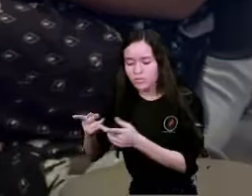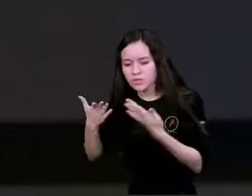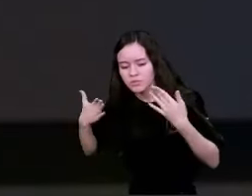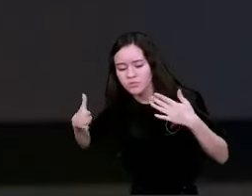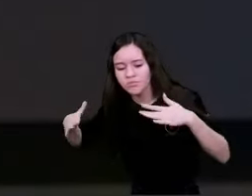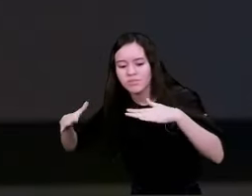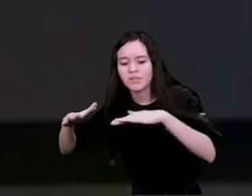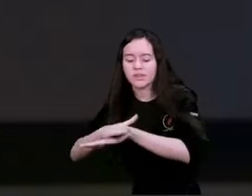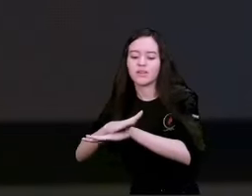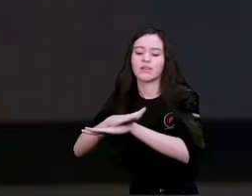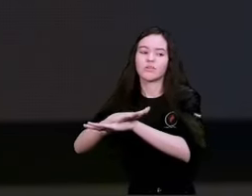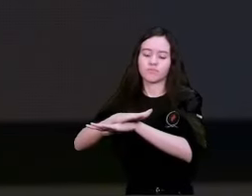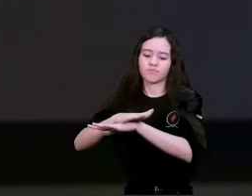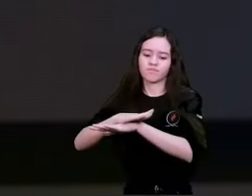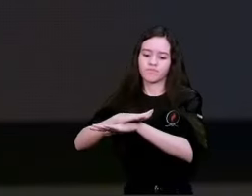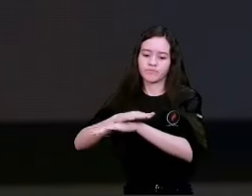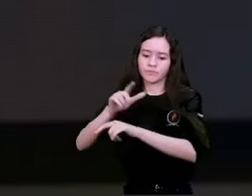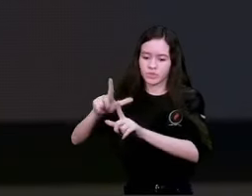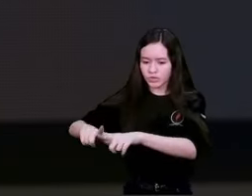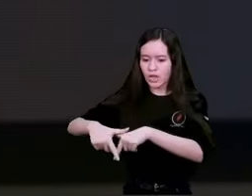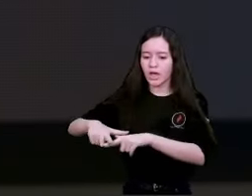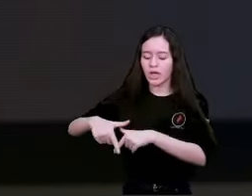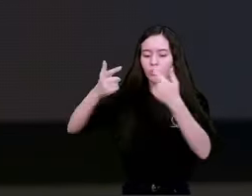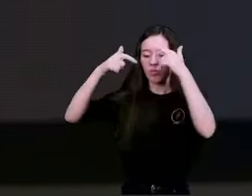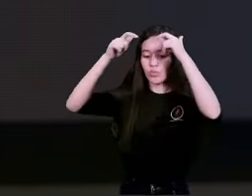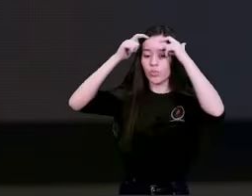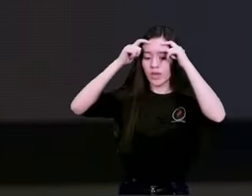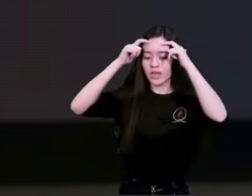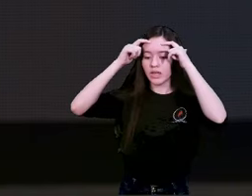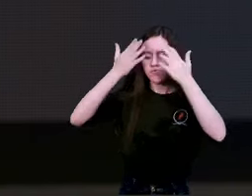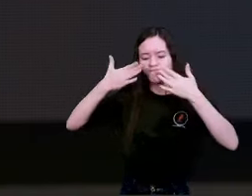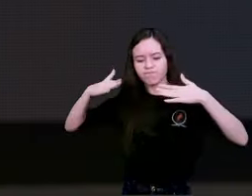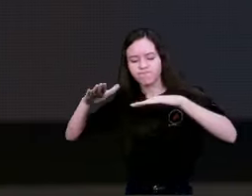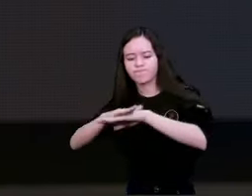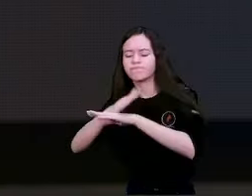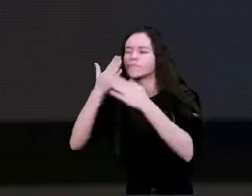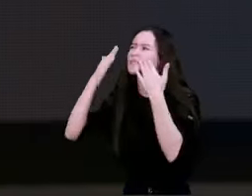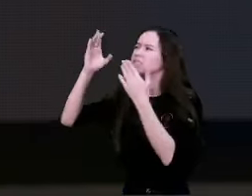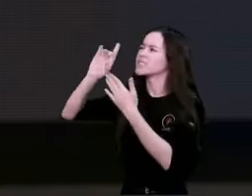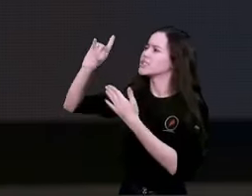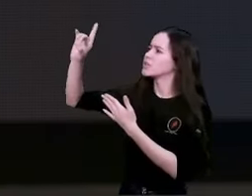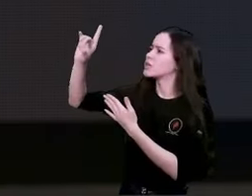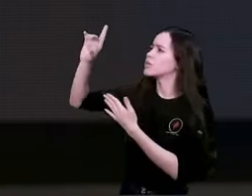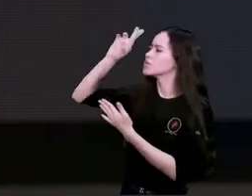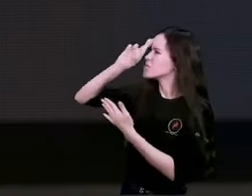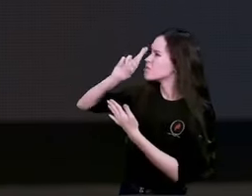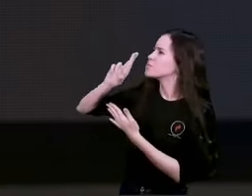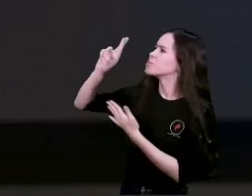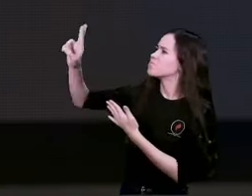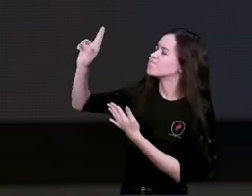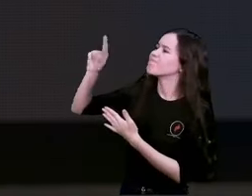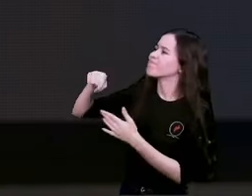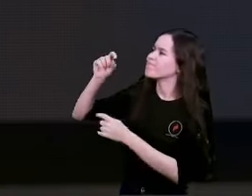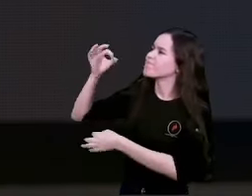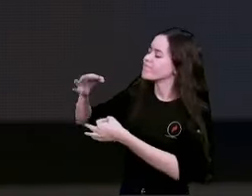os príncipes de Israel e o rei, e disseram, o Senhor